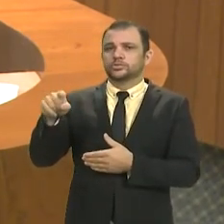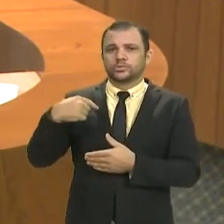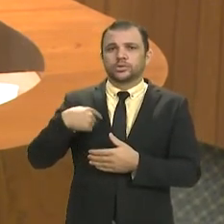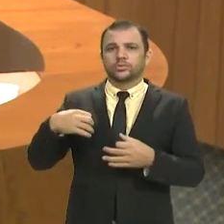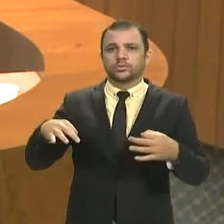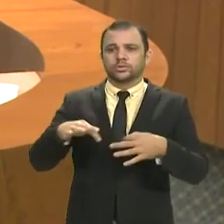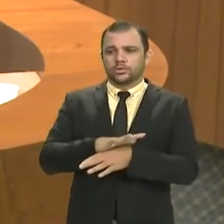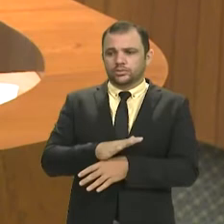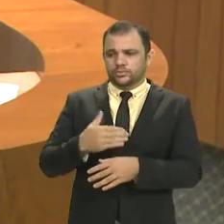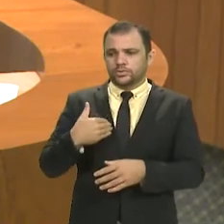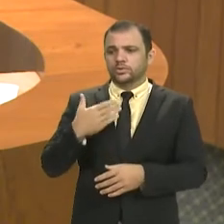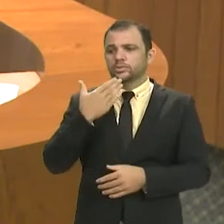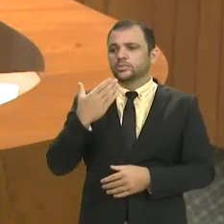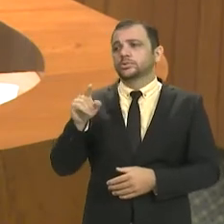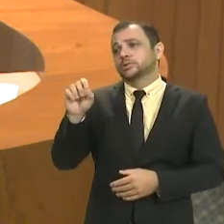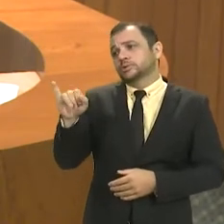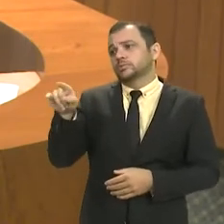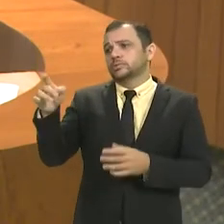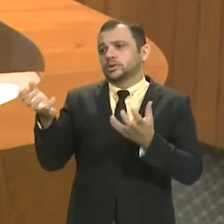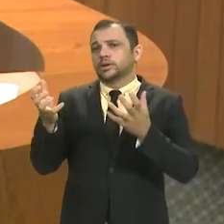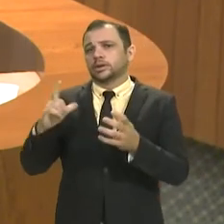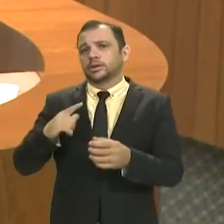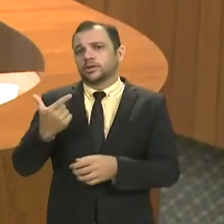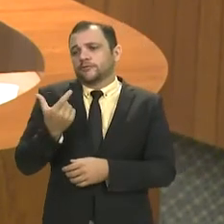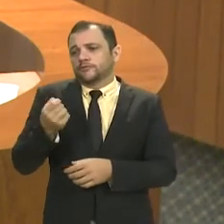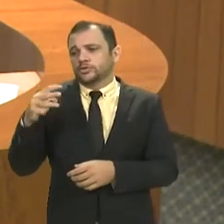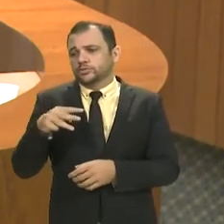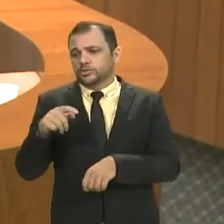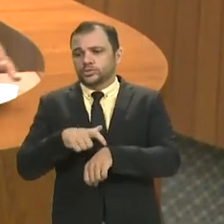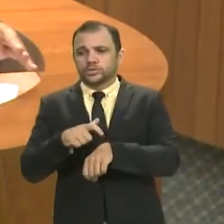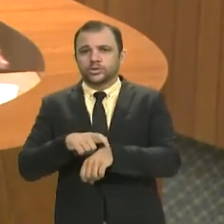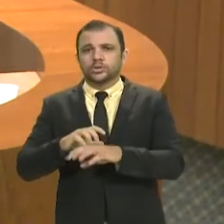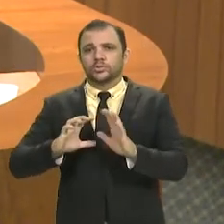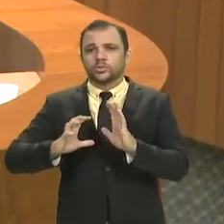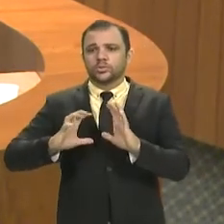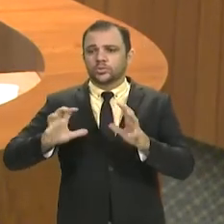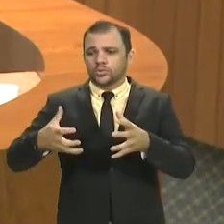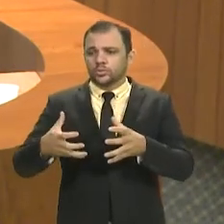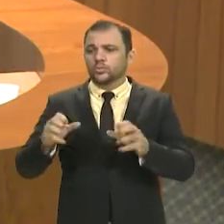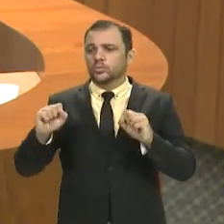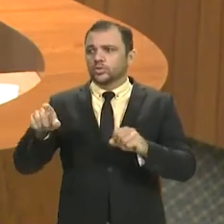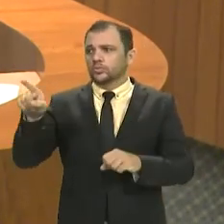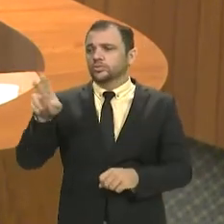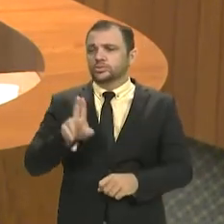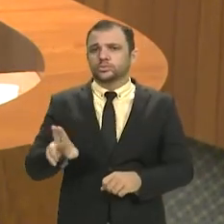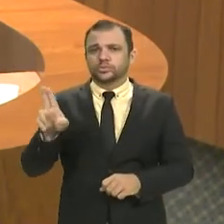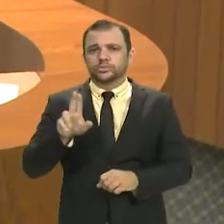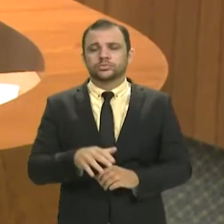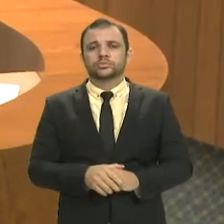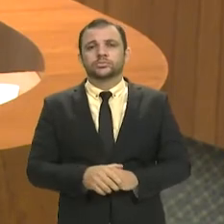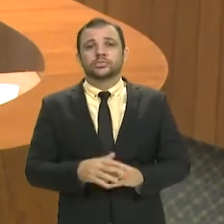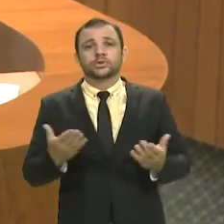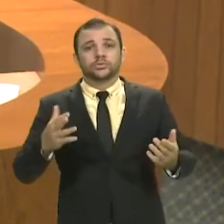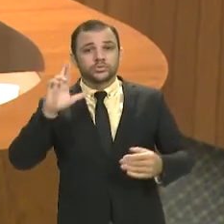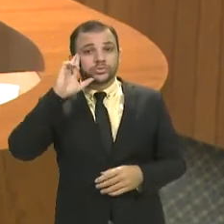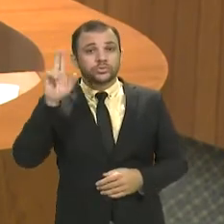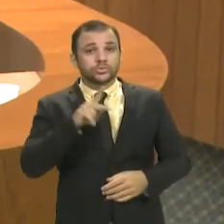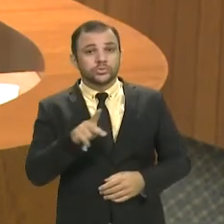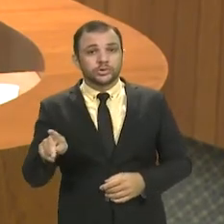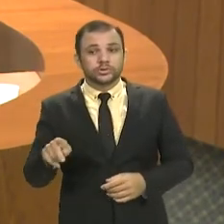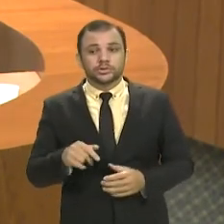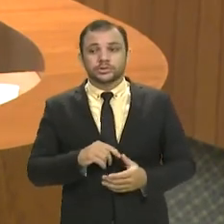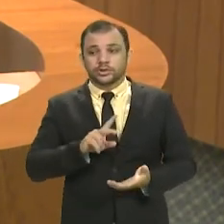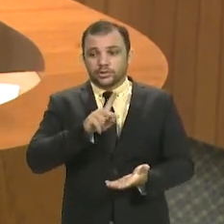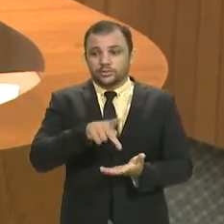Se você quiser, ainda tem aí 20 minutos do tempo do bloco para que possa utilizar. Então, senhor presidente, na